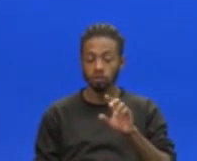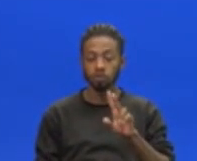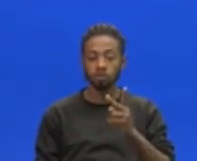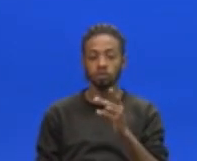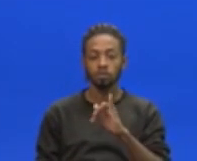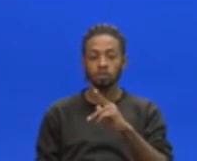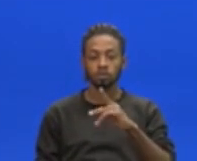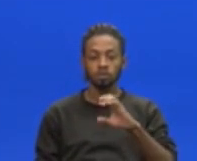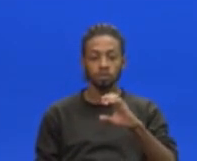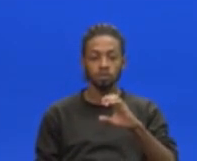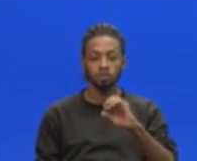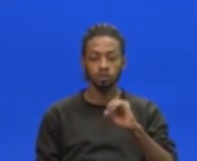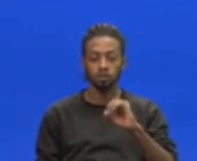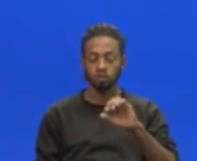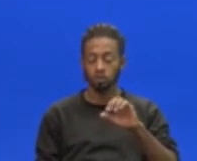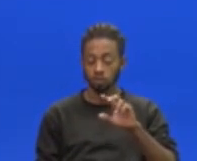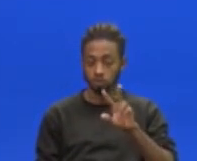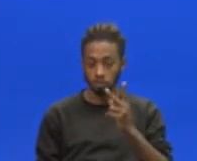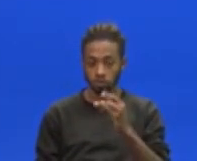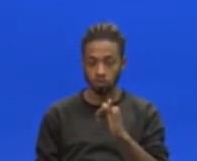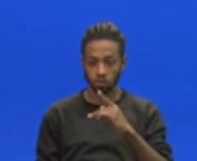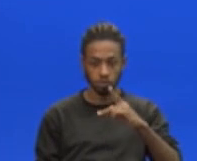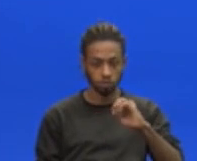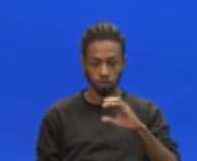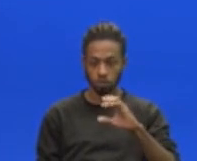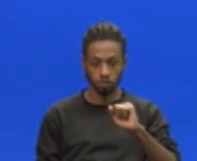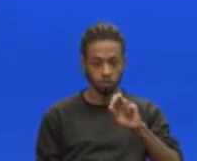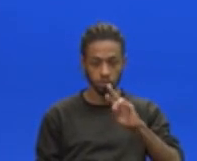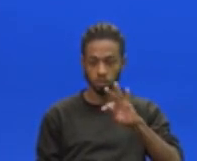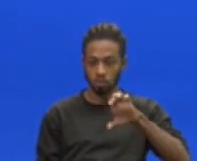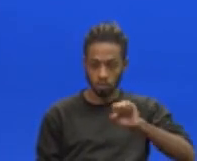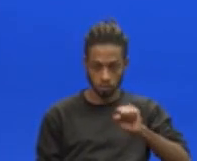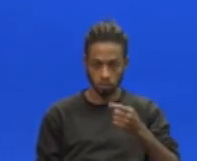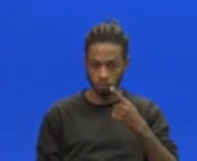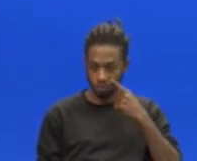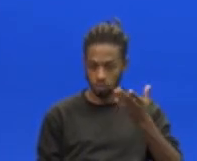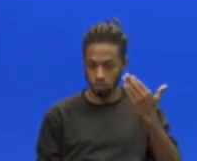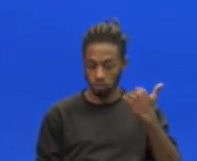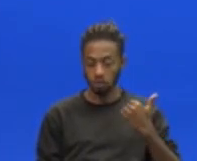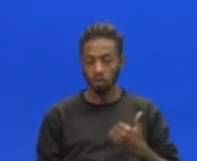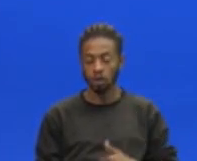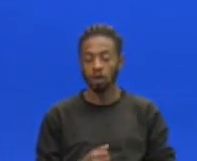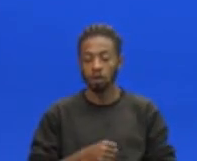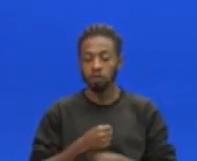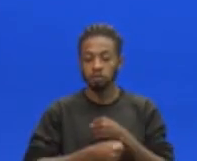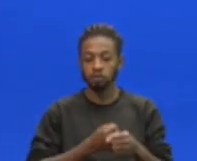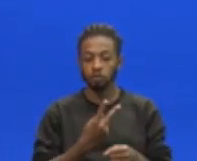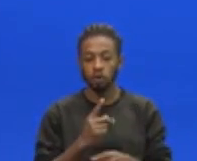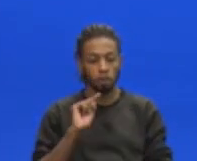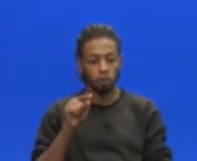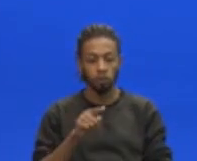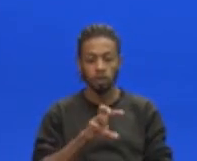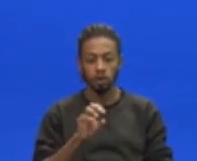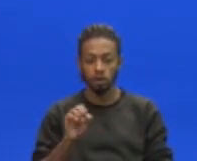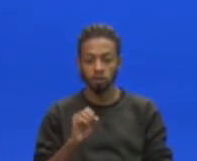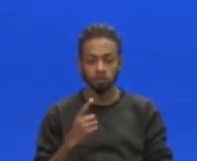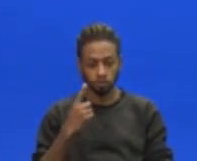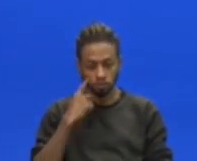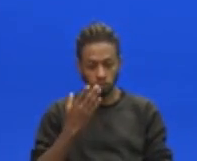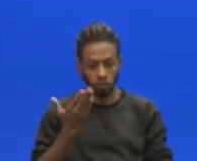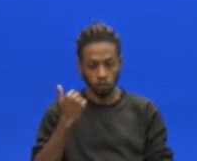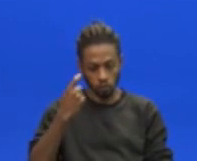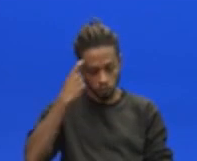era um médico grego, viveu há cerca de 2.500 anos, ele dominou o pensamento médico da sua época, né? E de